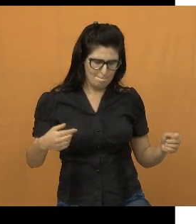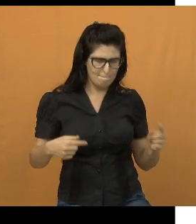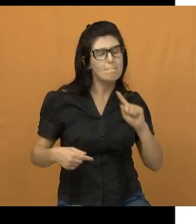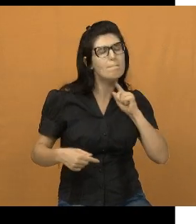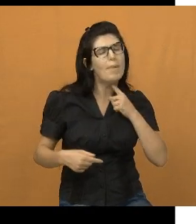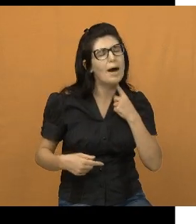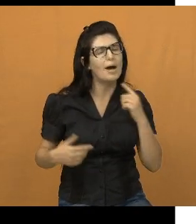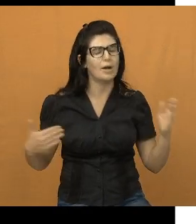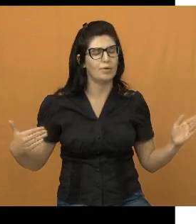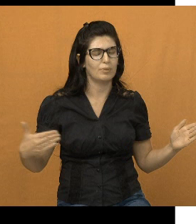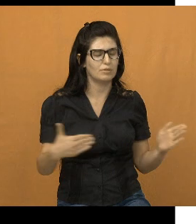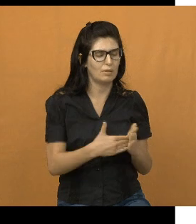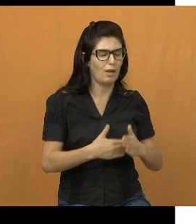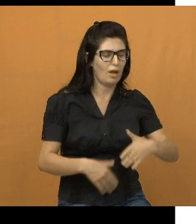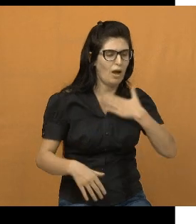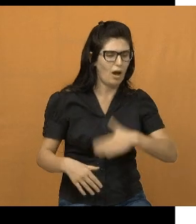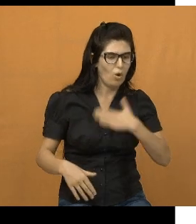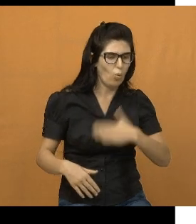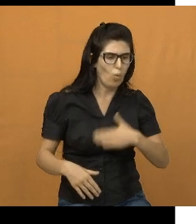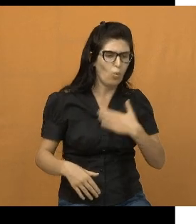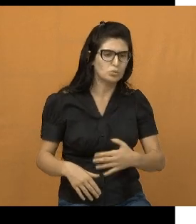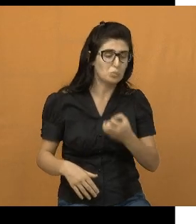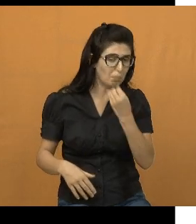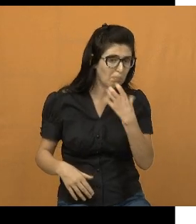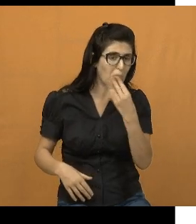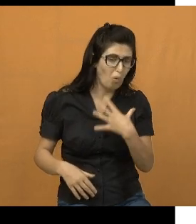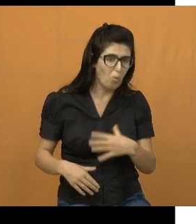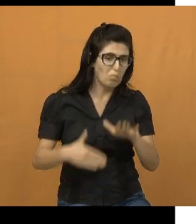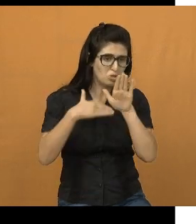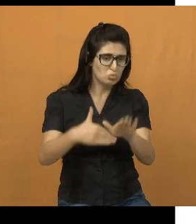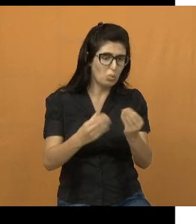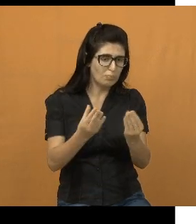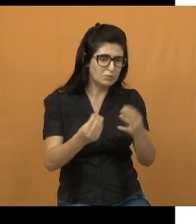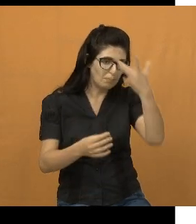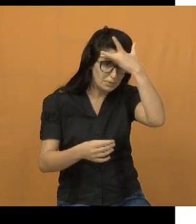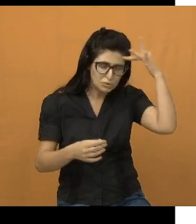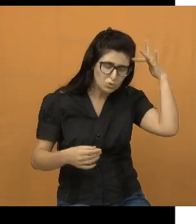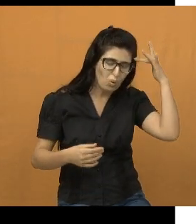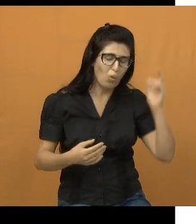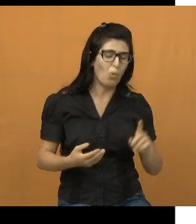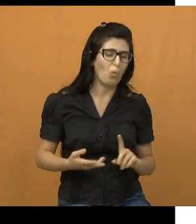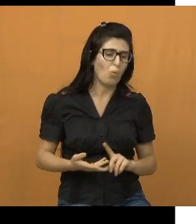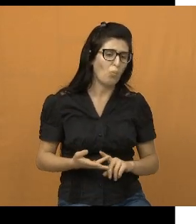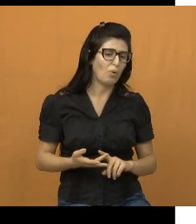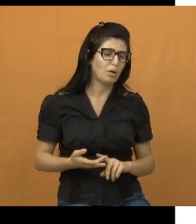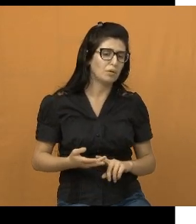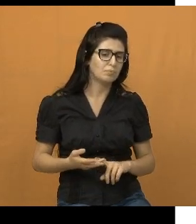Ultrassom também demos um salto bastante considerável, fechamos o ano com